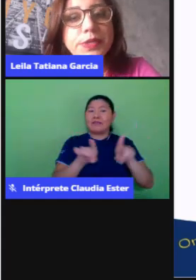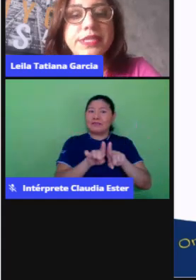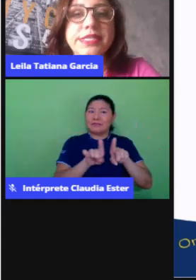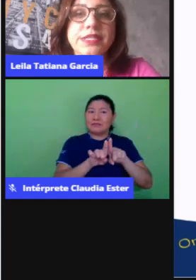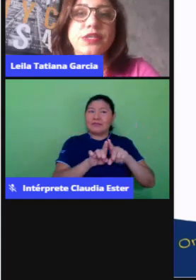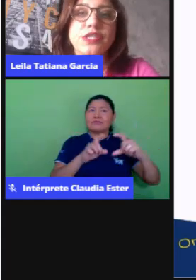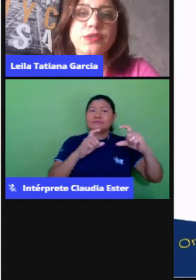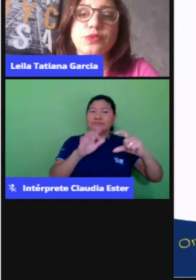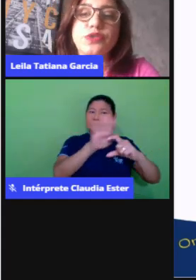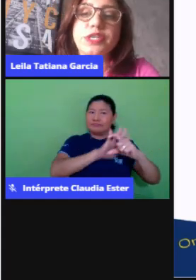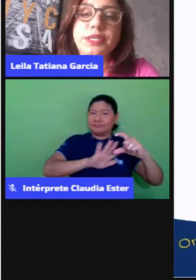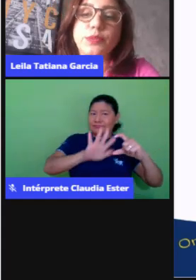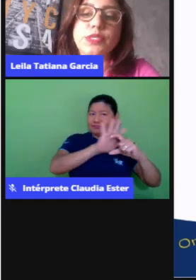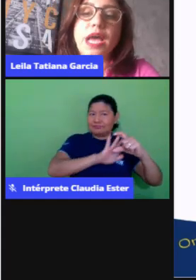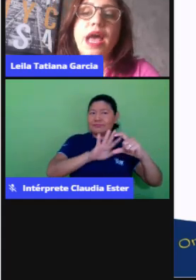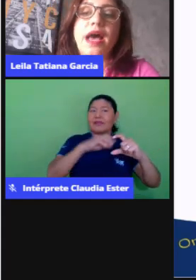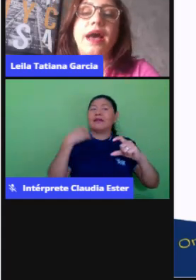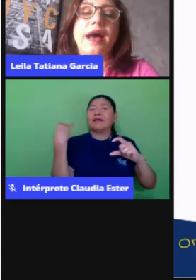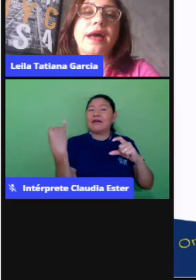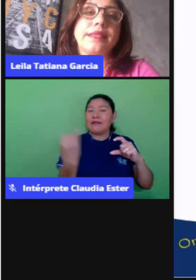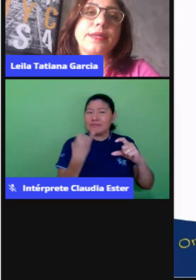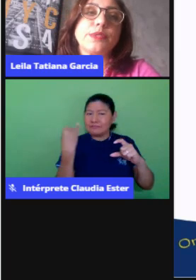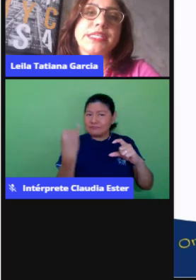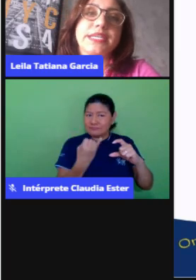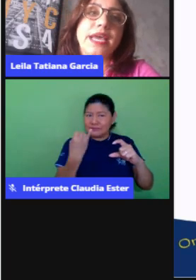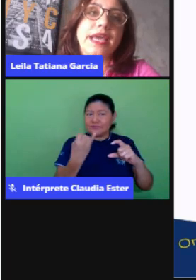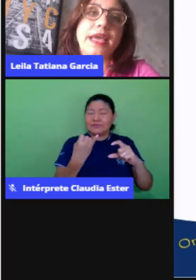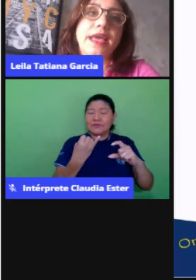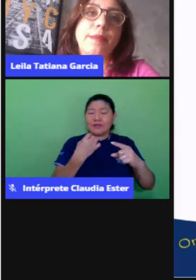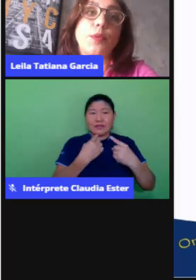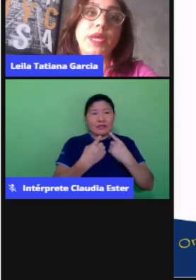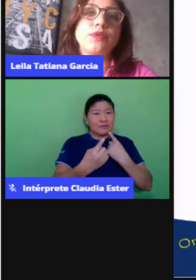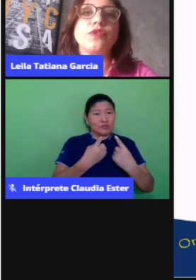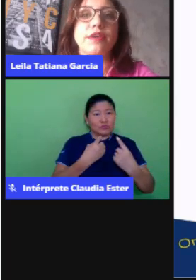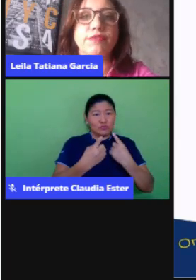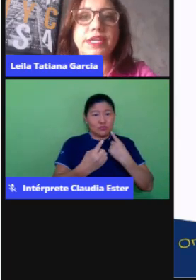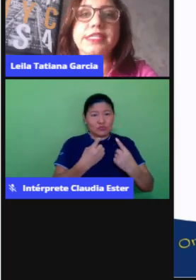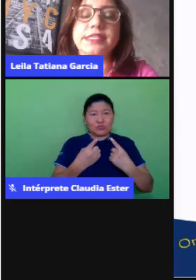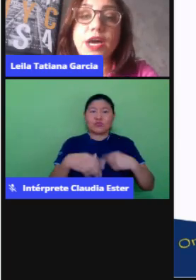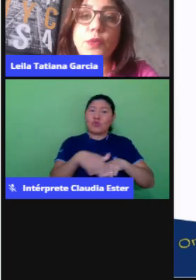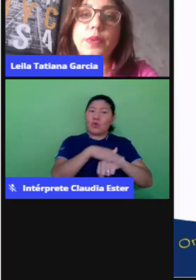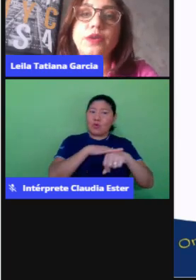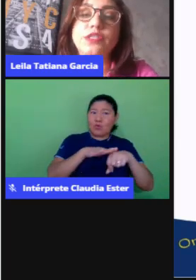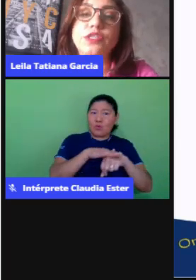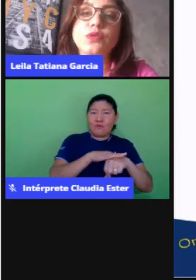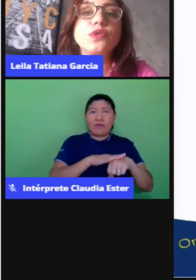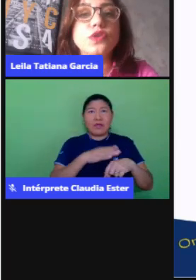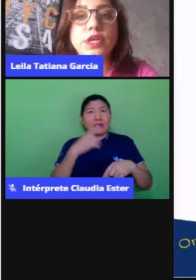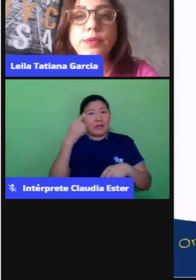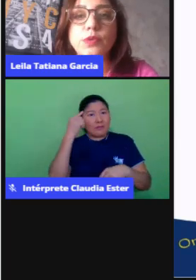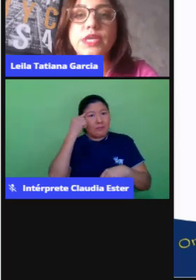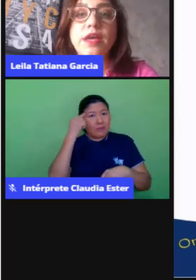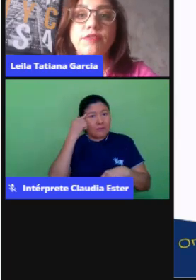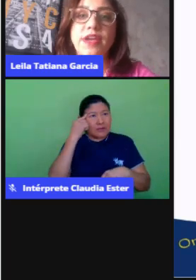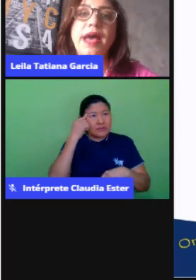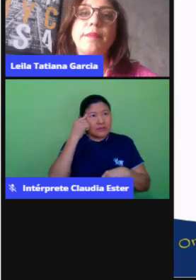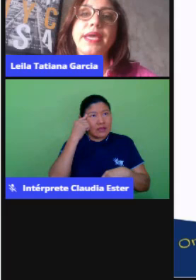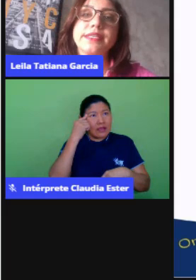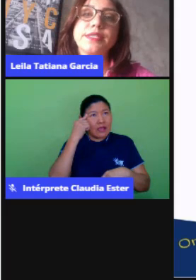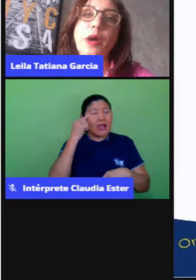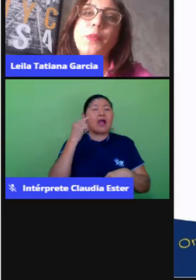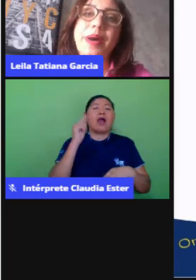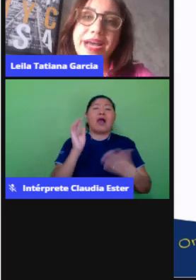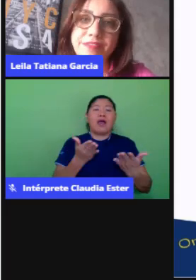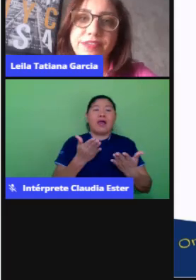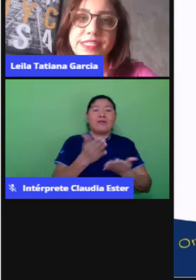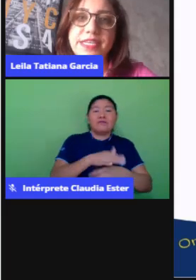suma importância nós discutirmos, termos esse momento de reflexão para nós discutirmos